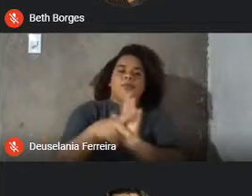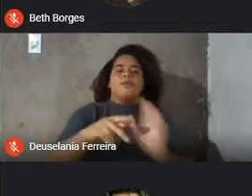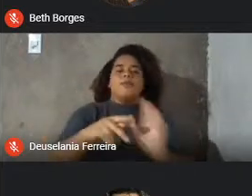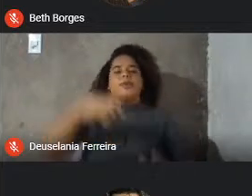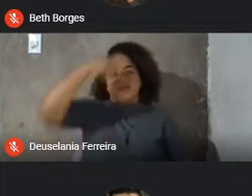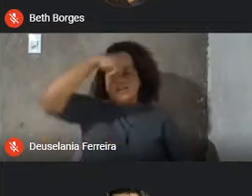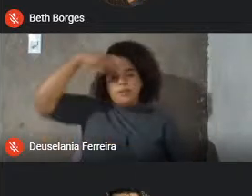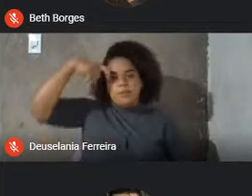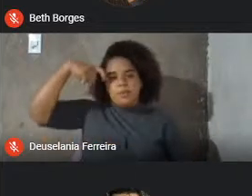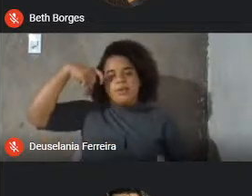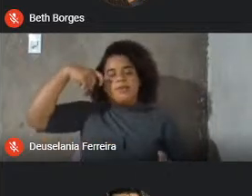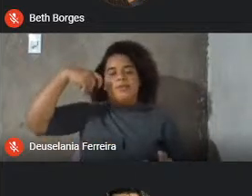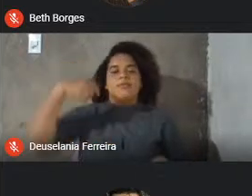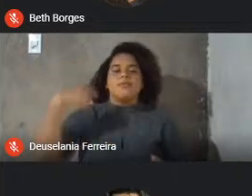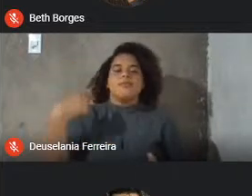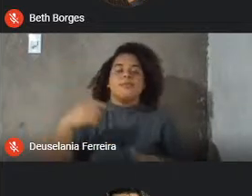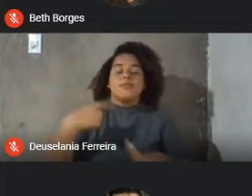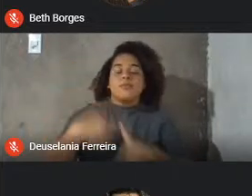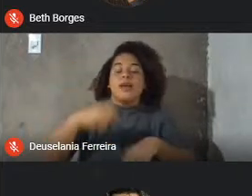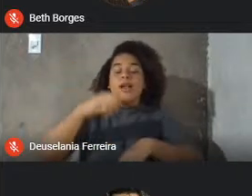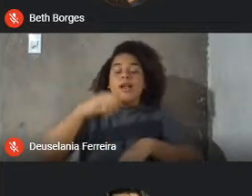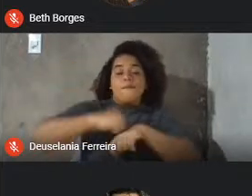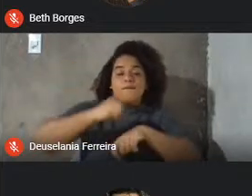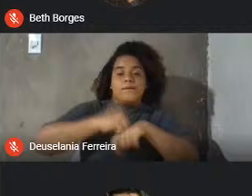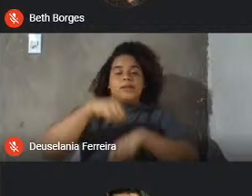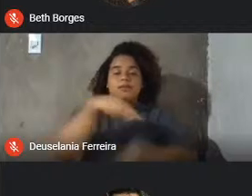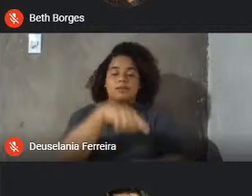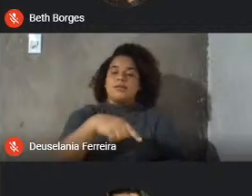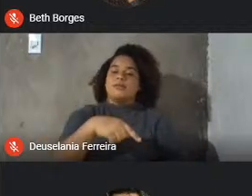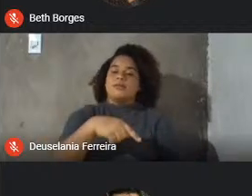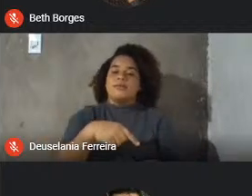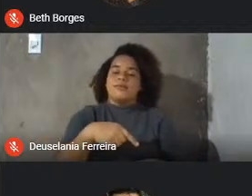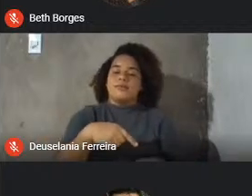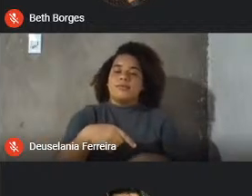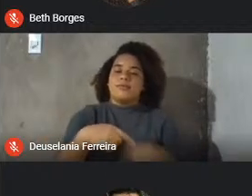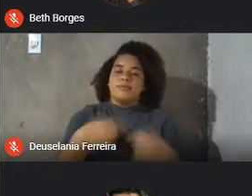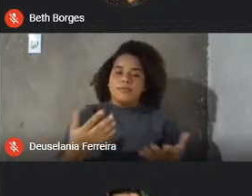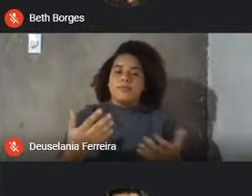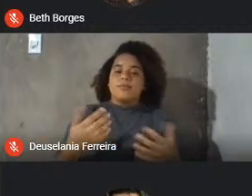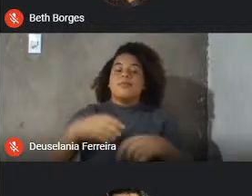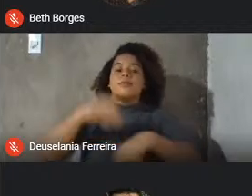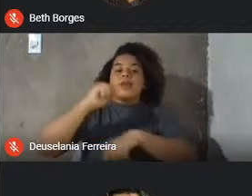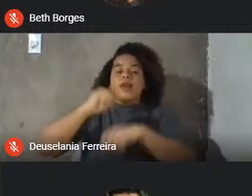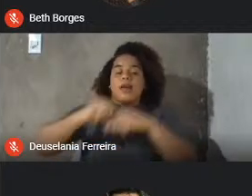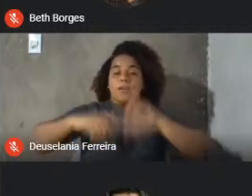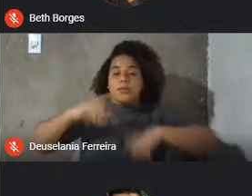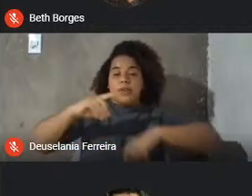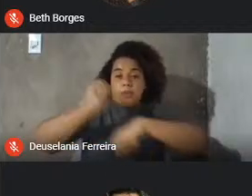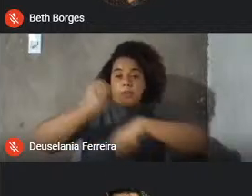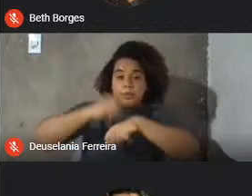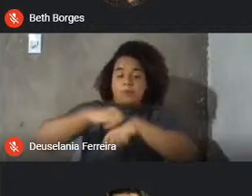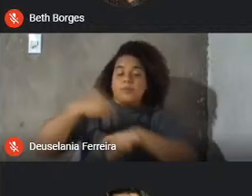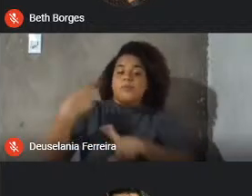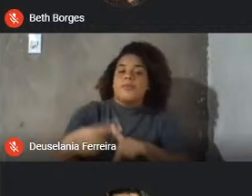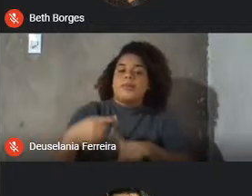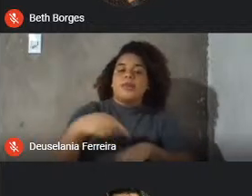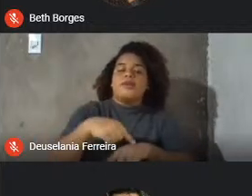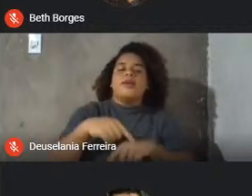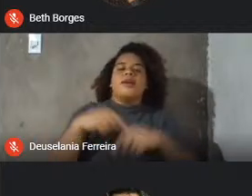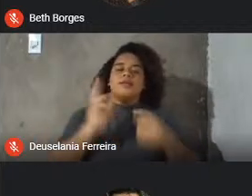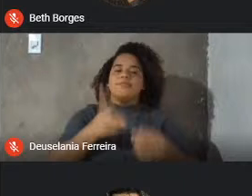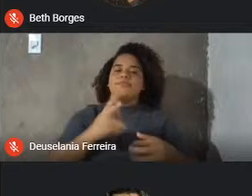andam juntas, porque elas são, como dizem, a matéria-prima, por quê? Porque uma não anda sem a